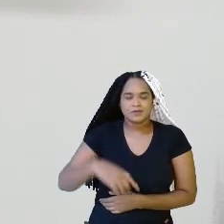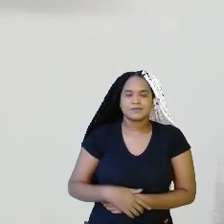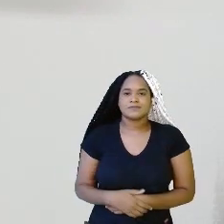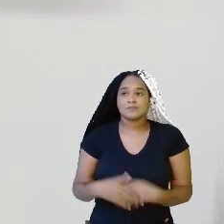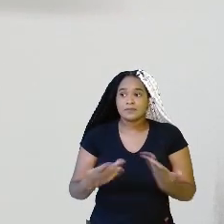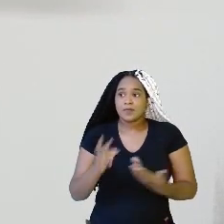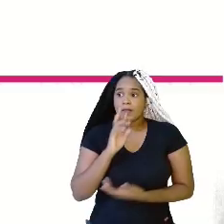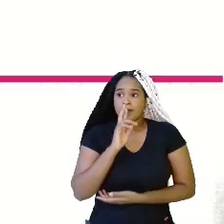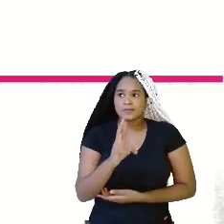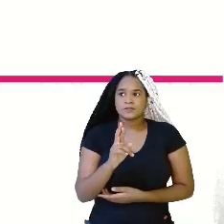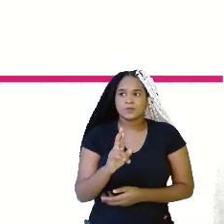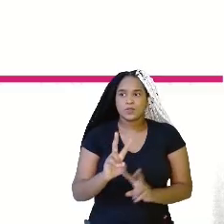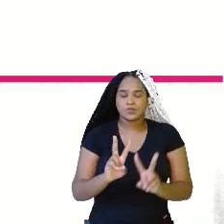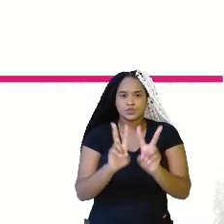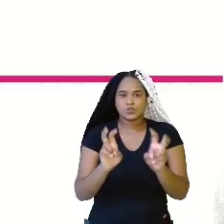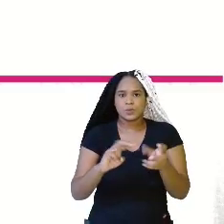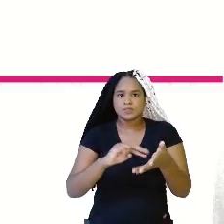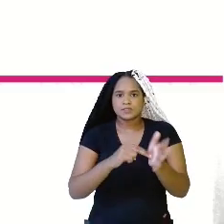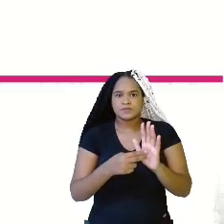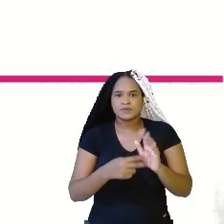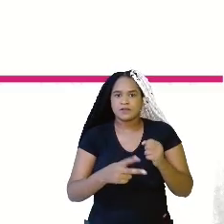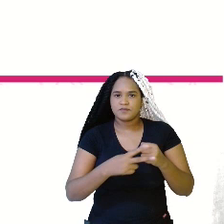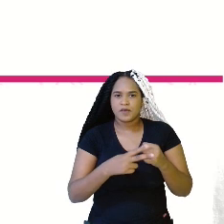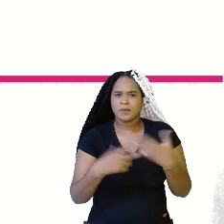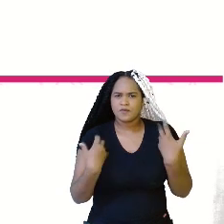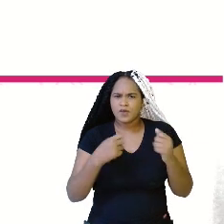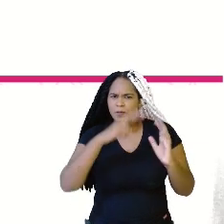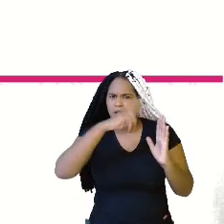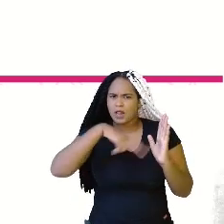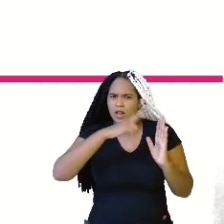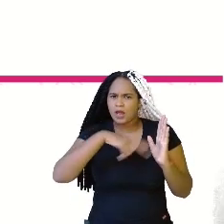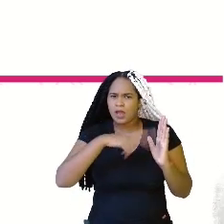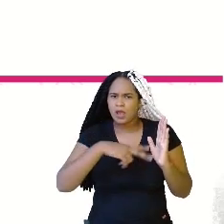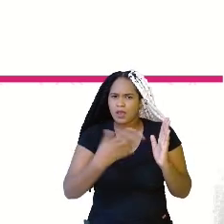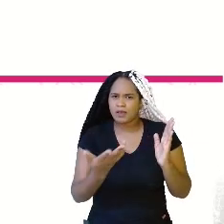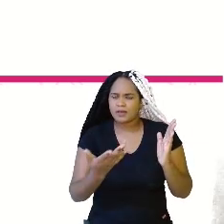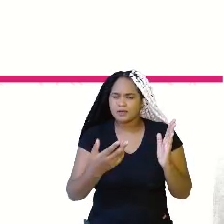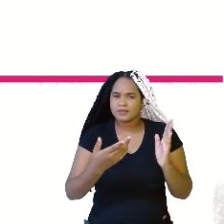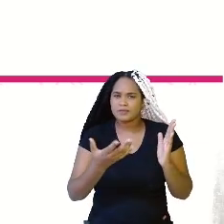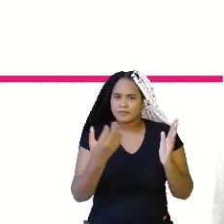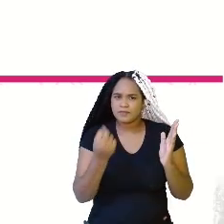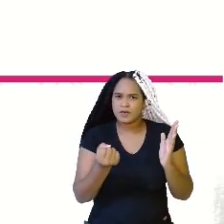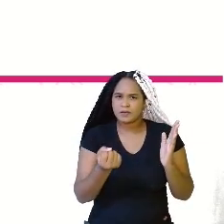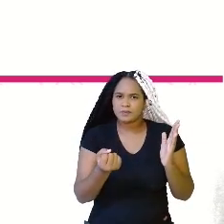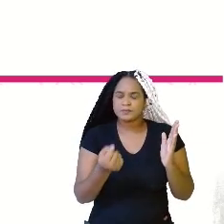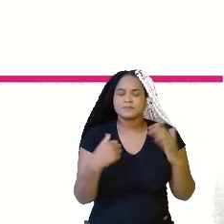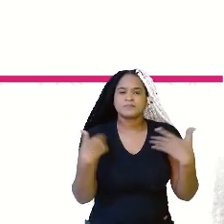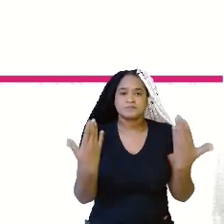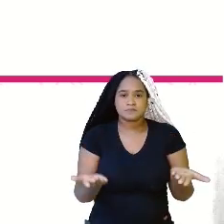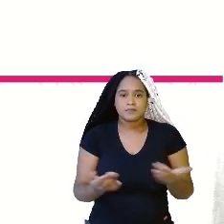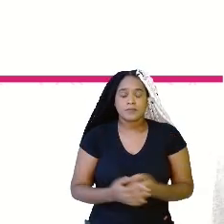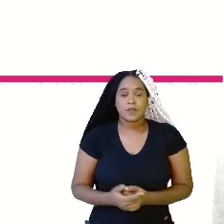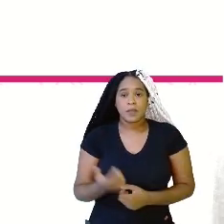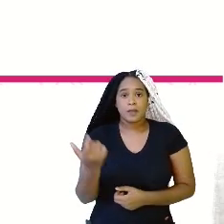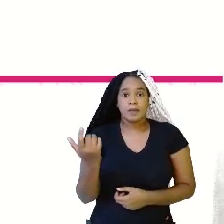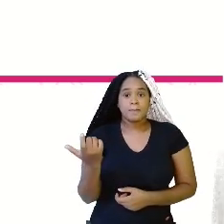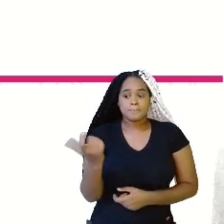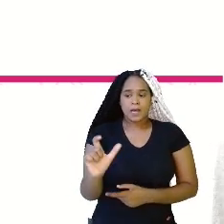a resposta do que é verbo. Vamos ler comigo para participar, ela está quase no finzinho já. É a palavra que